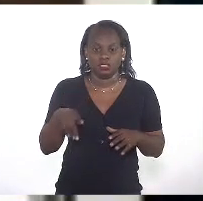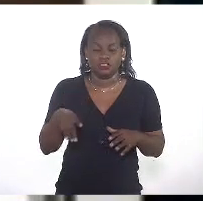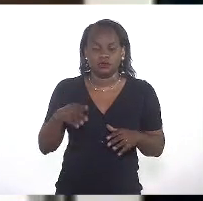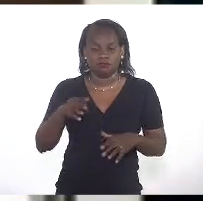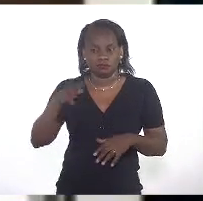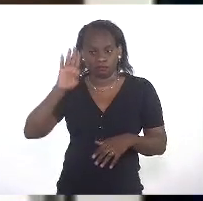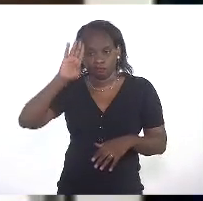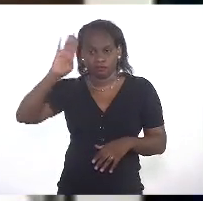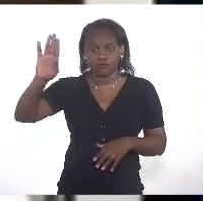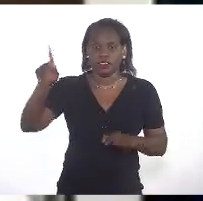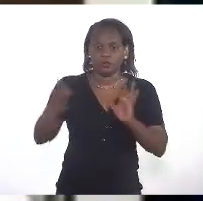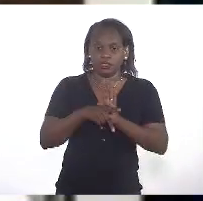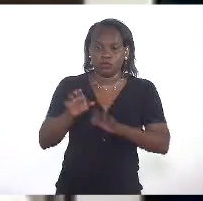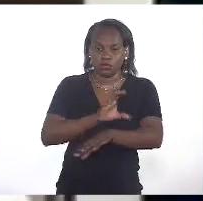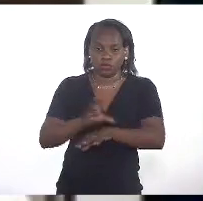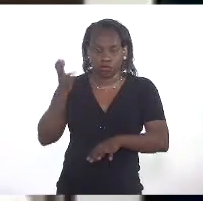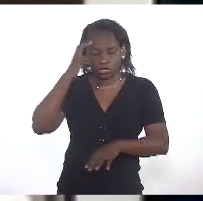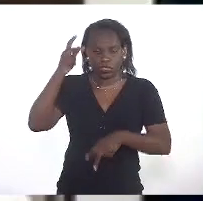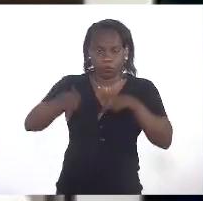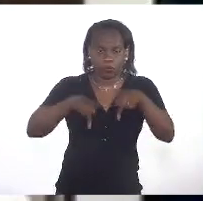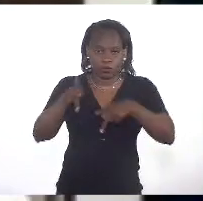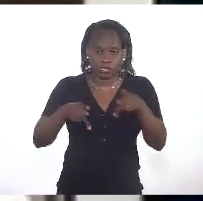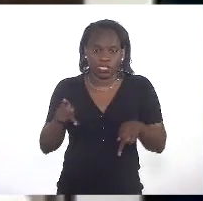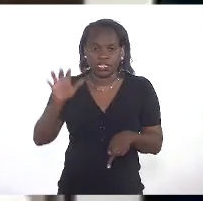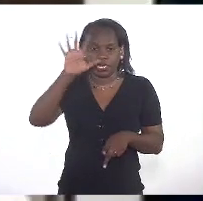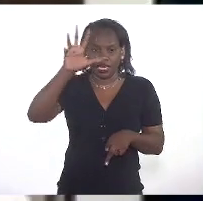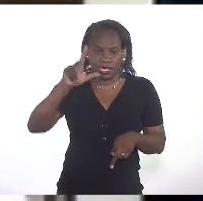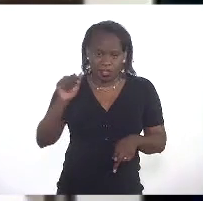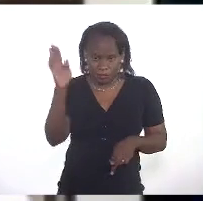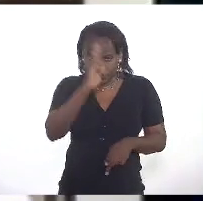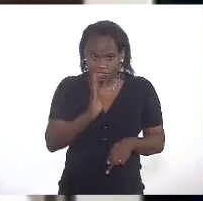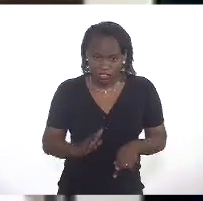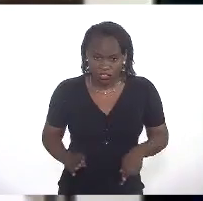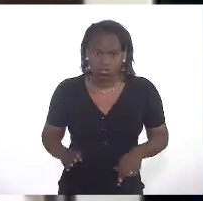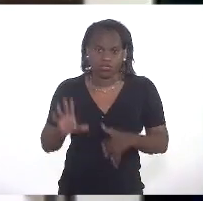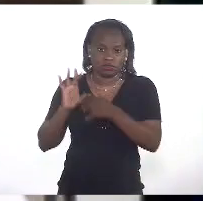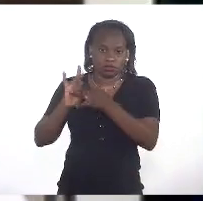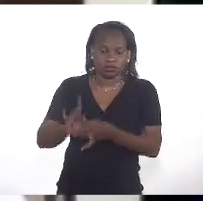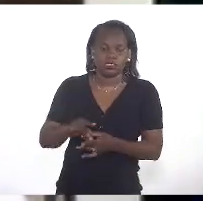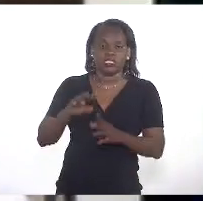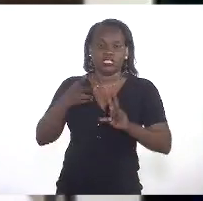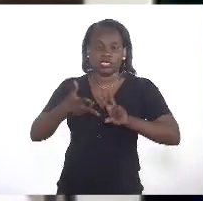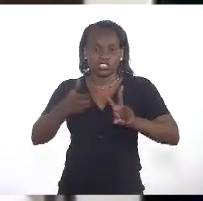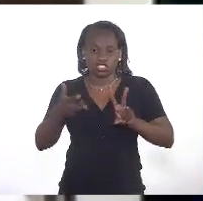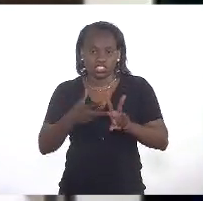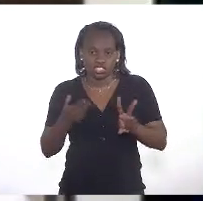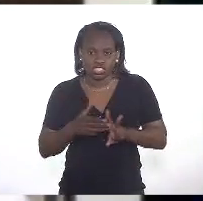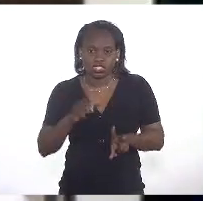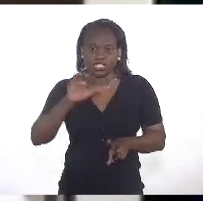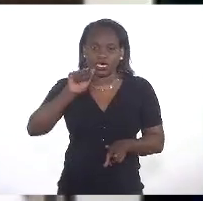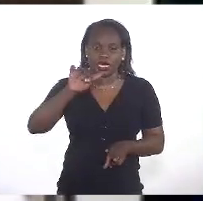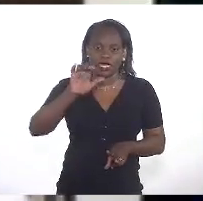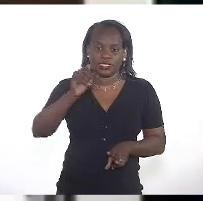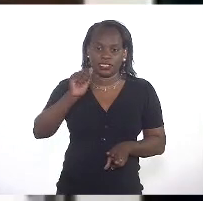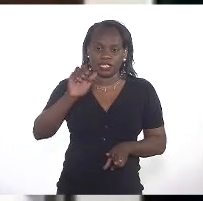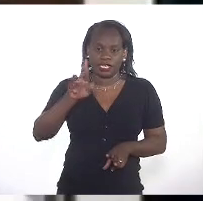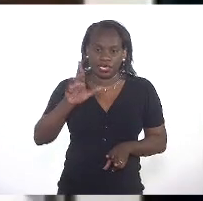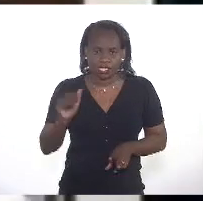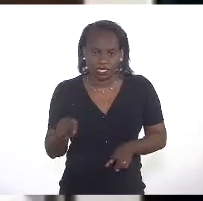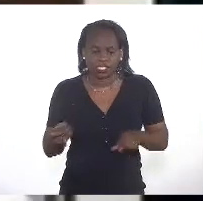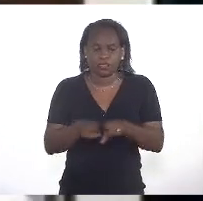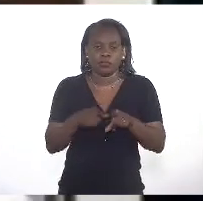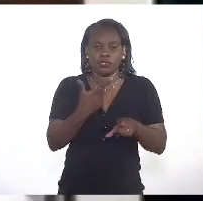mestras das culturas populares afro-brasileiras, indígenas, caiçaras e de